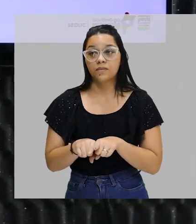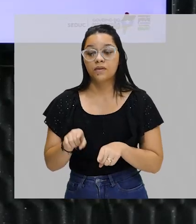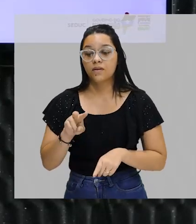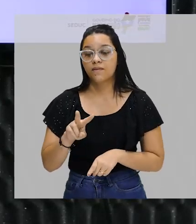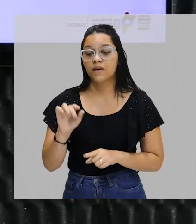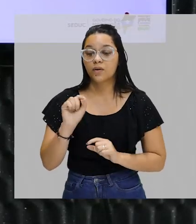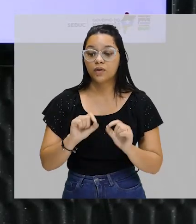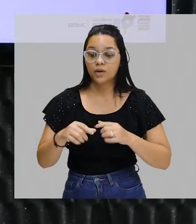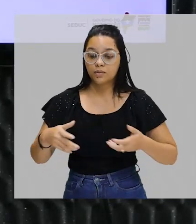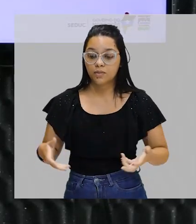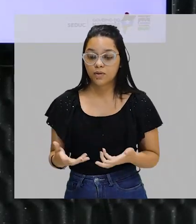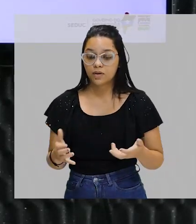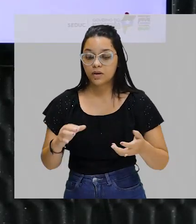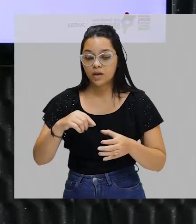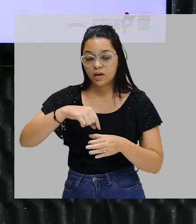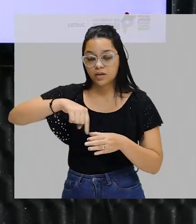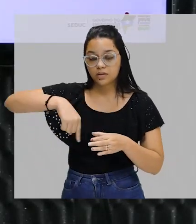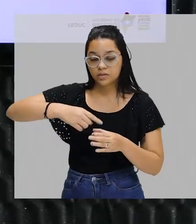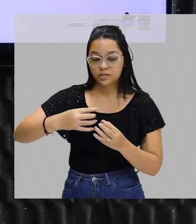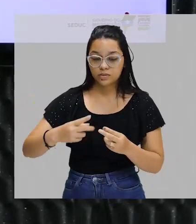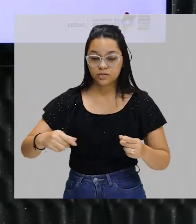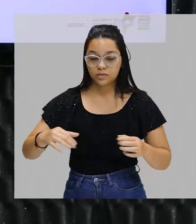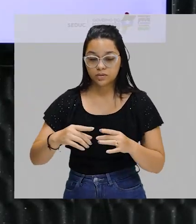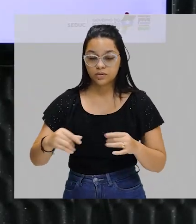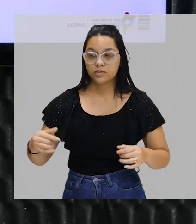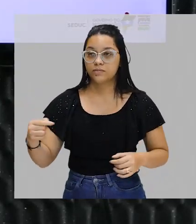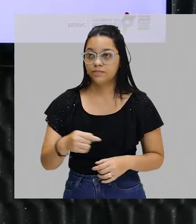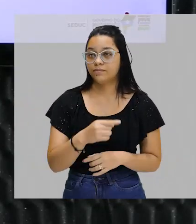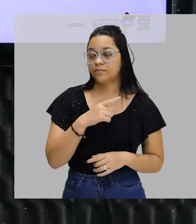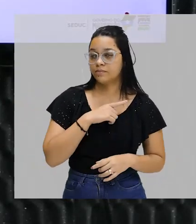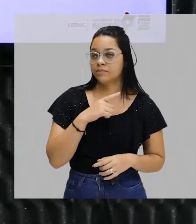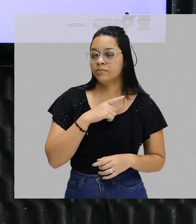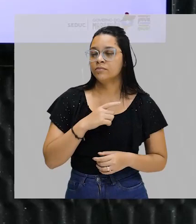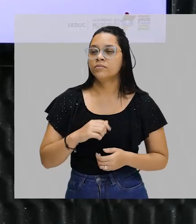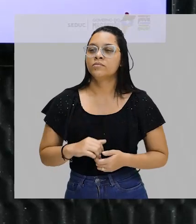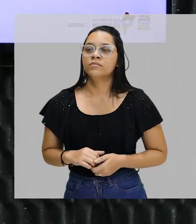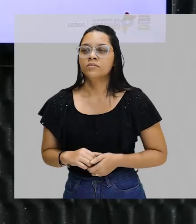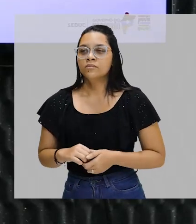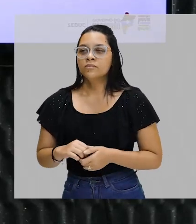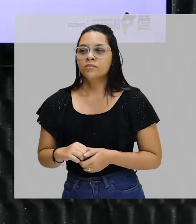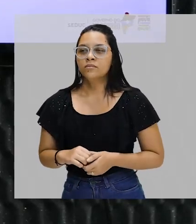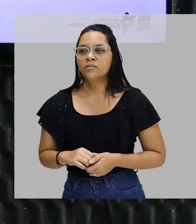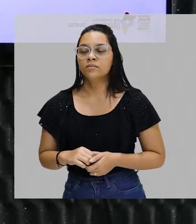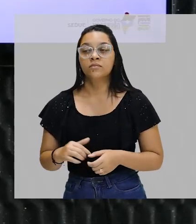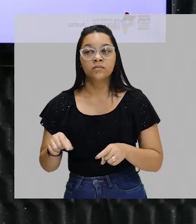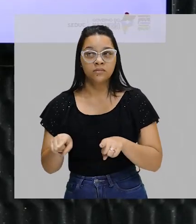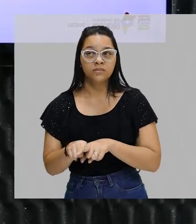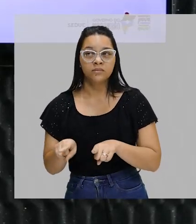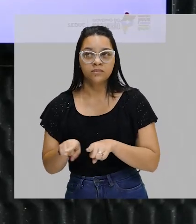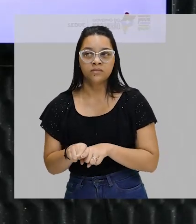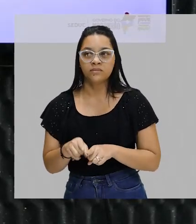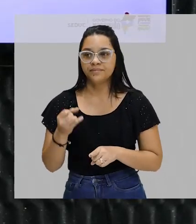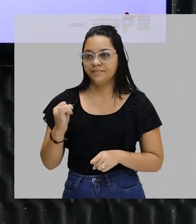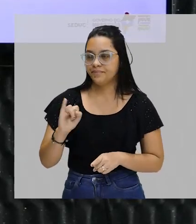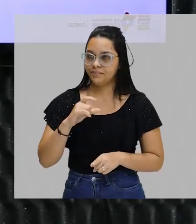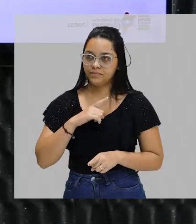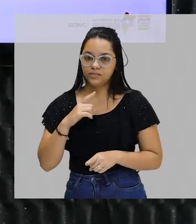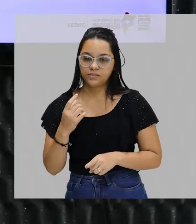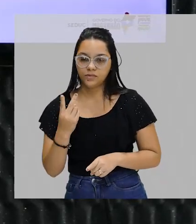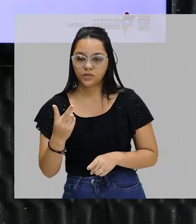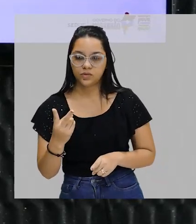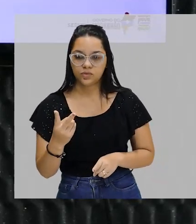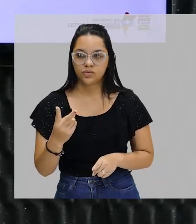vai promover a diluição dessa solução, certo? E se temos